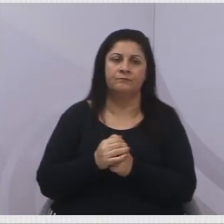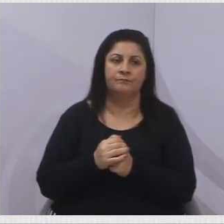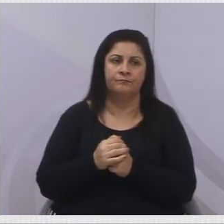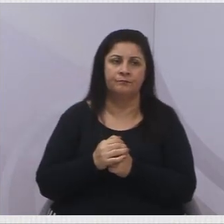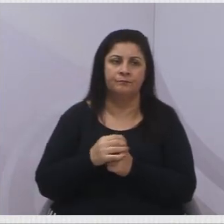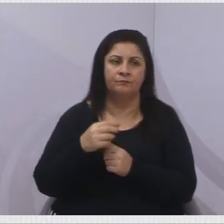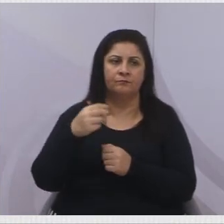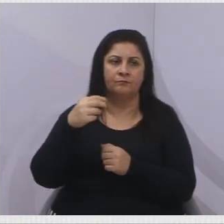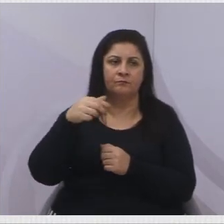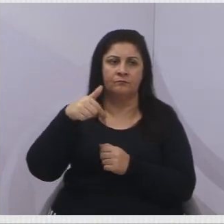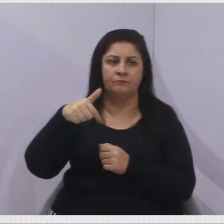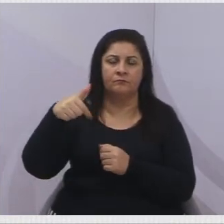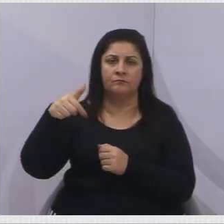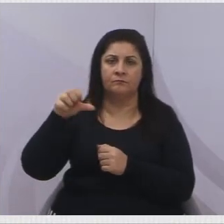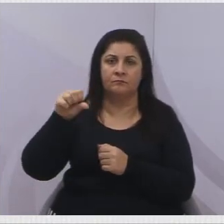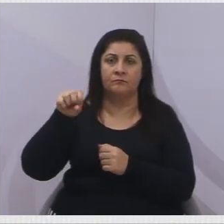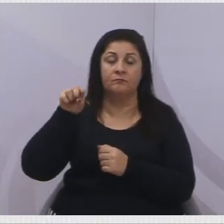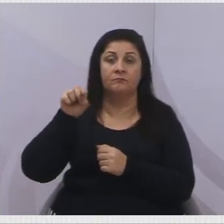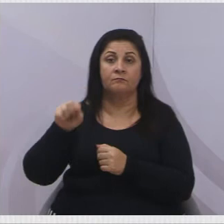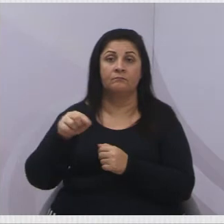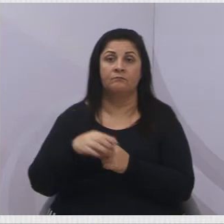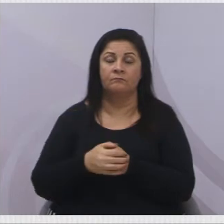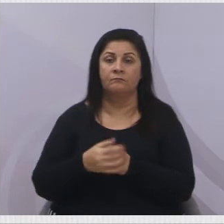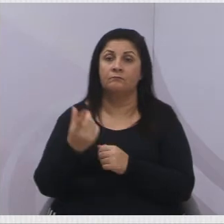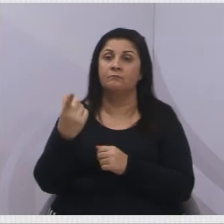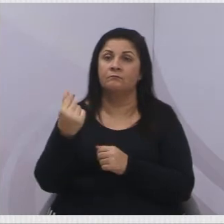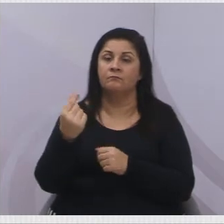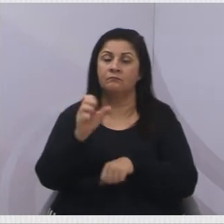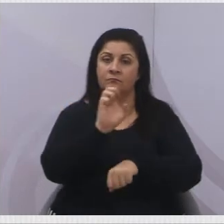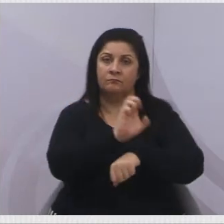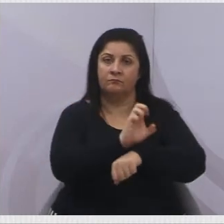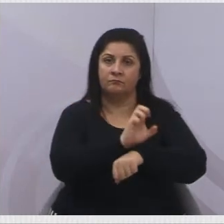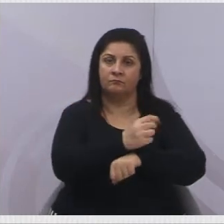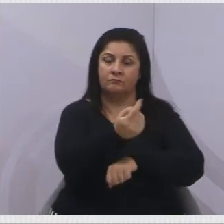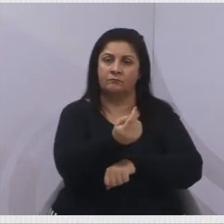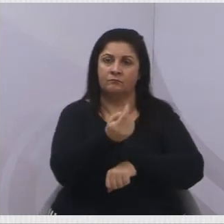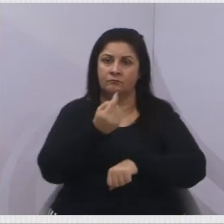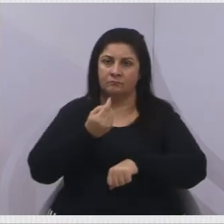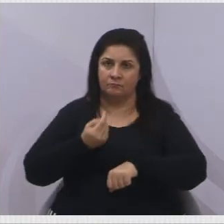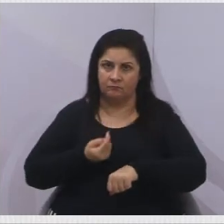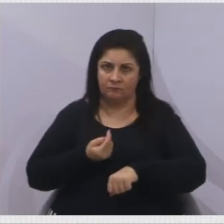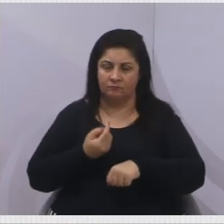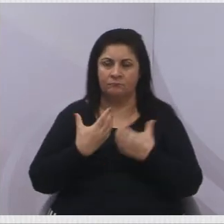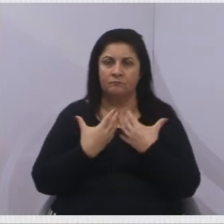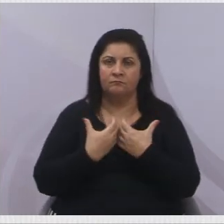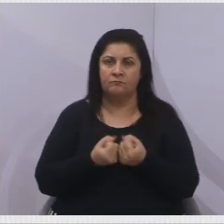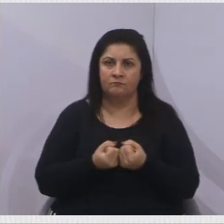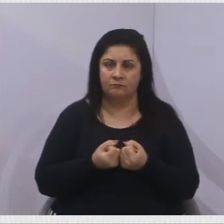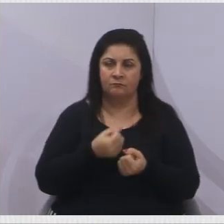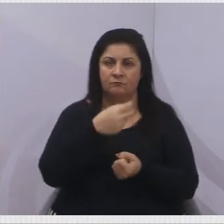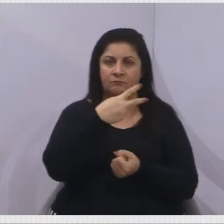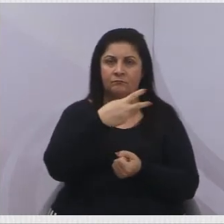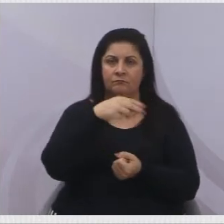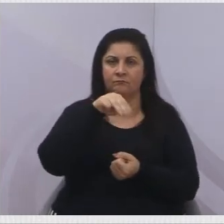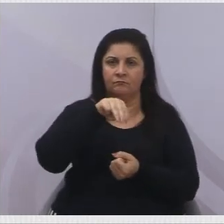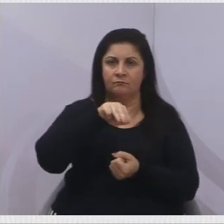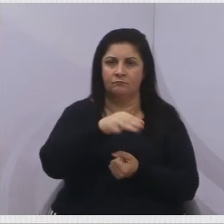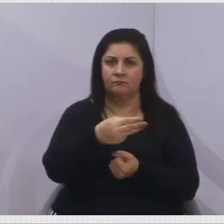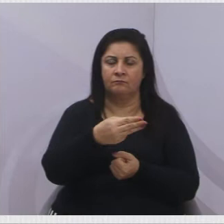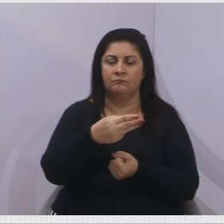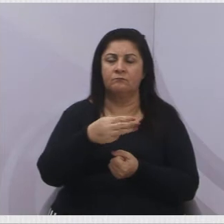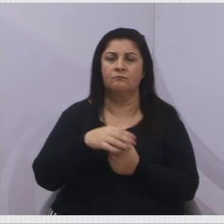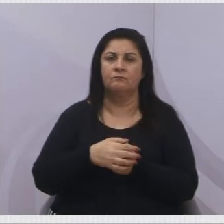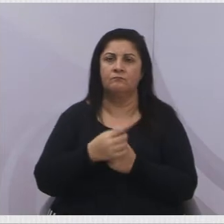32.269.072. Recursos transferidos pelo Estado, de receita, tivemos R$